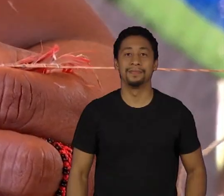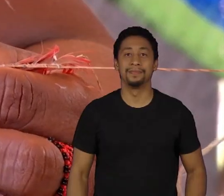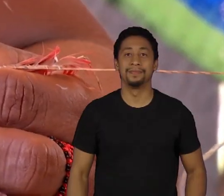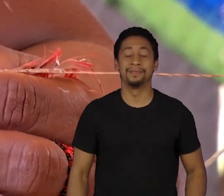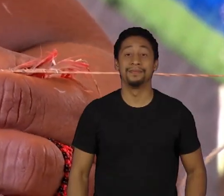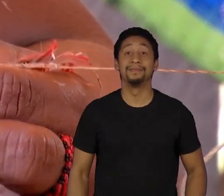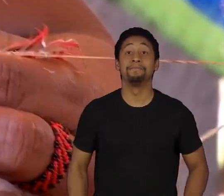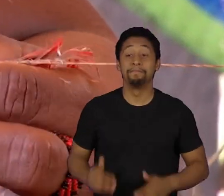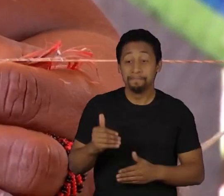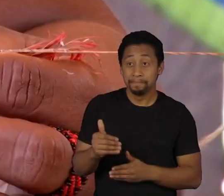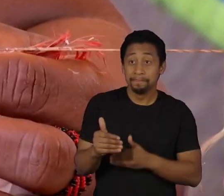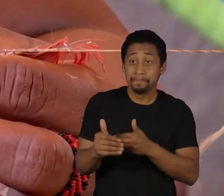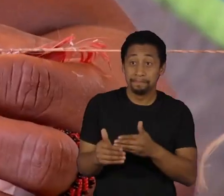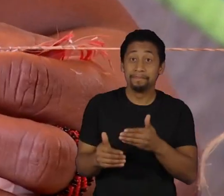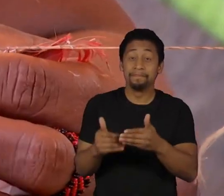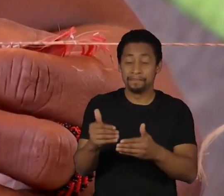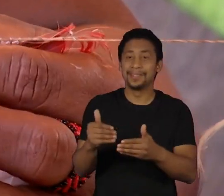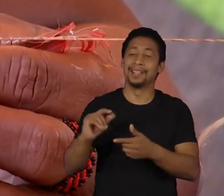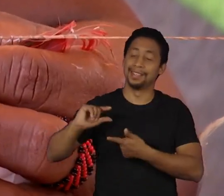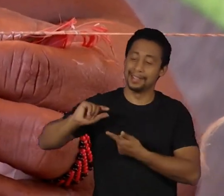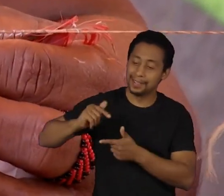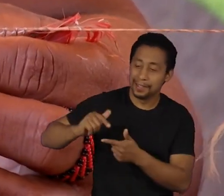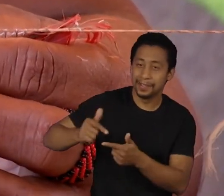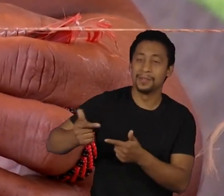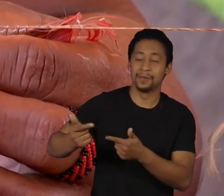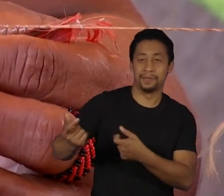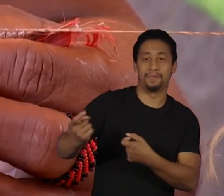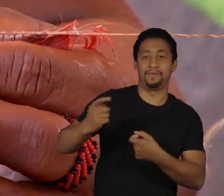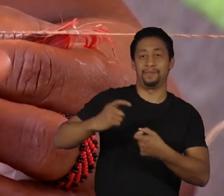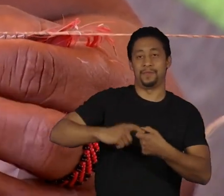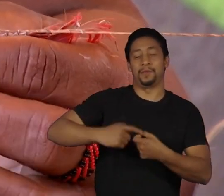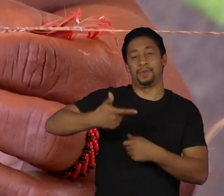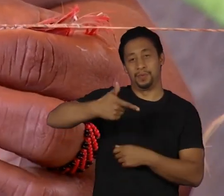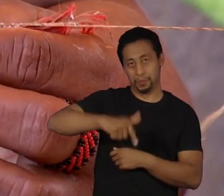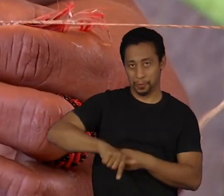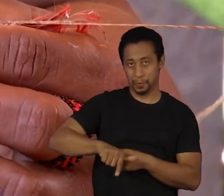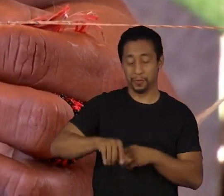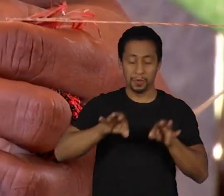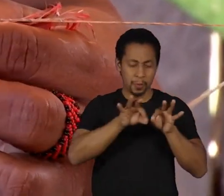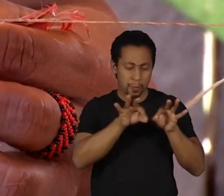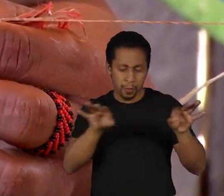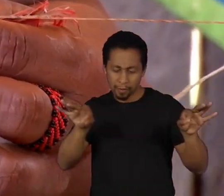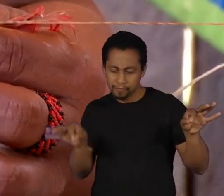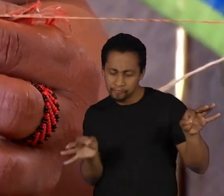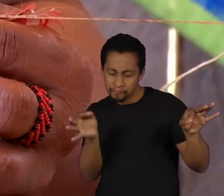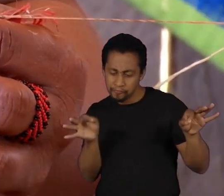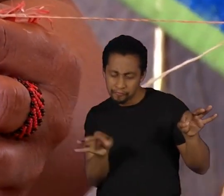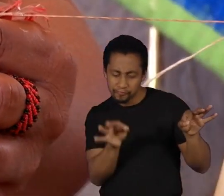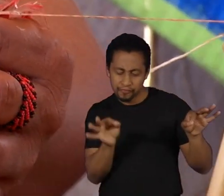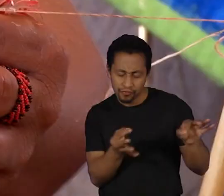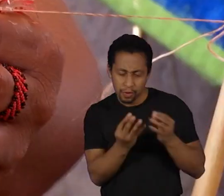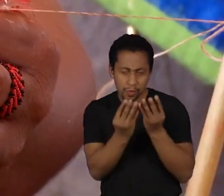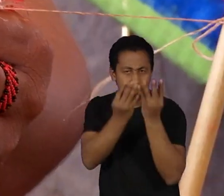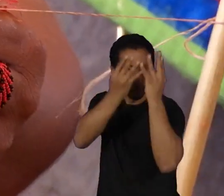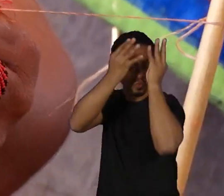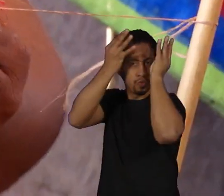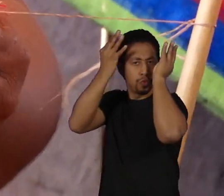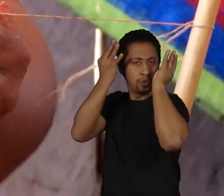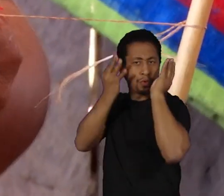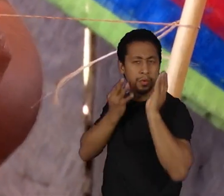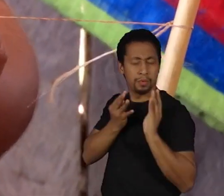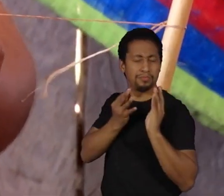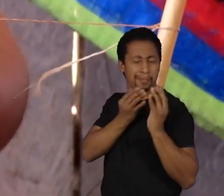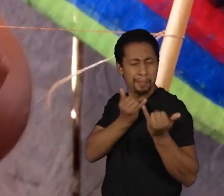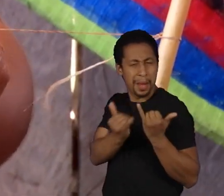Ponto a ponto, uma tradição se renova. A plumária Kaapor tem status de joia por ser um trabalho tão